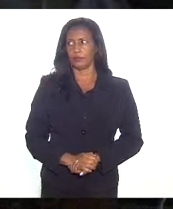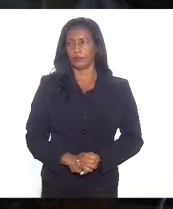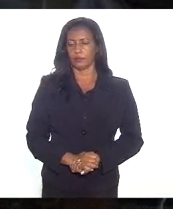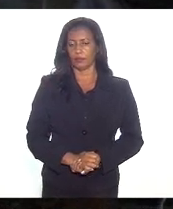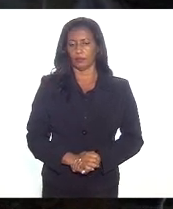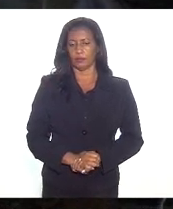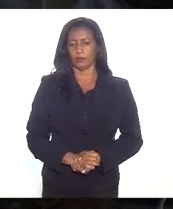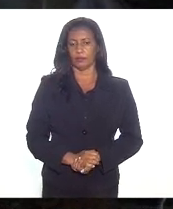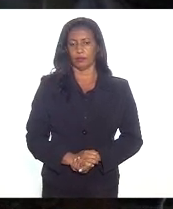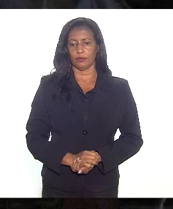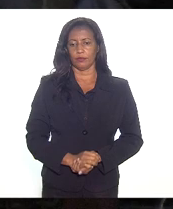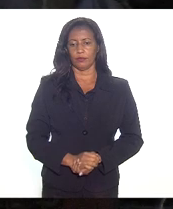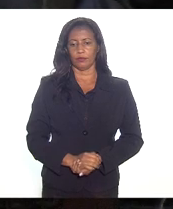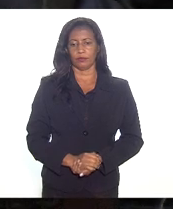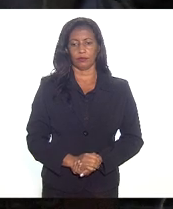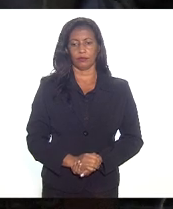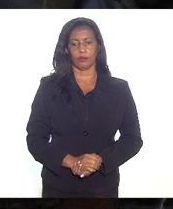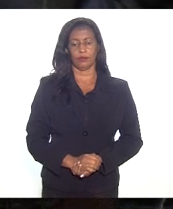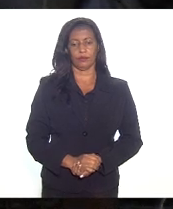Deputado Anderson Alexandre.